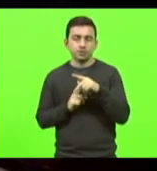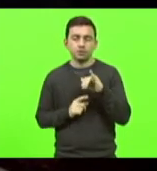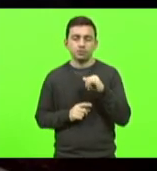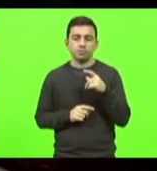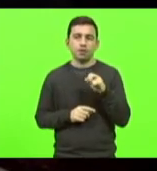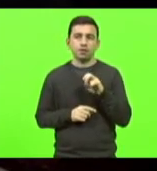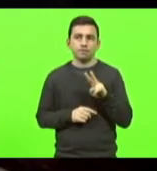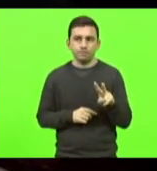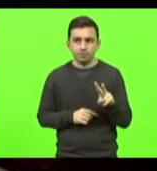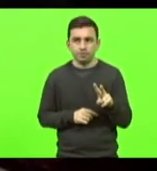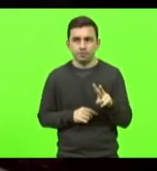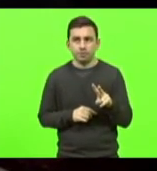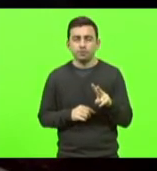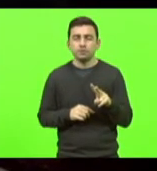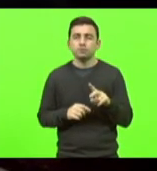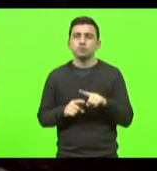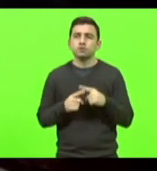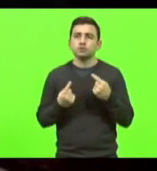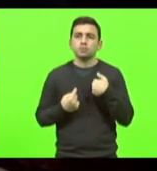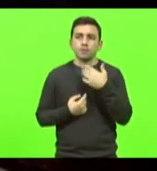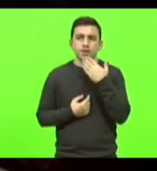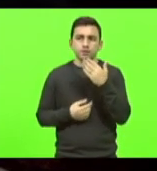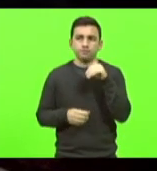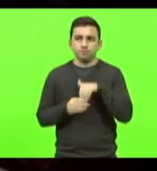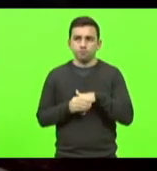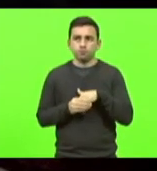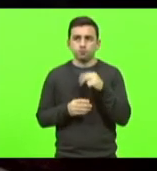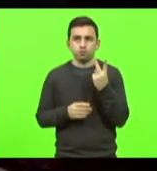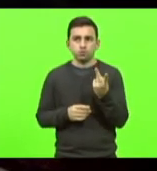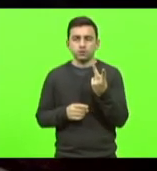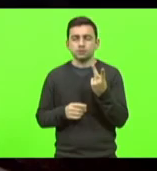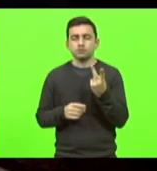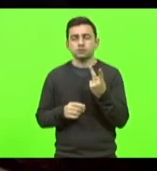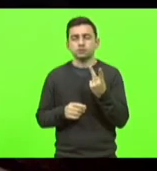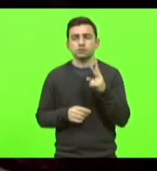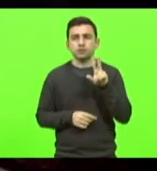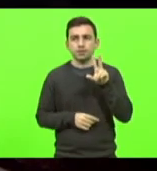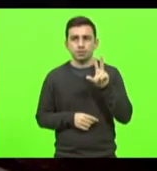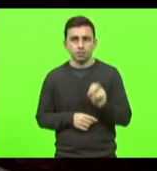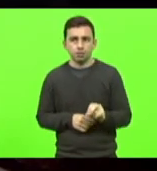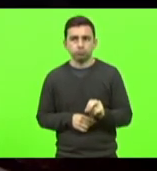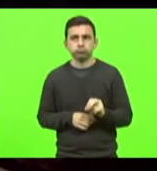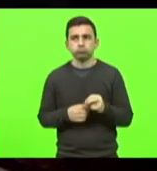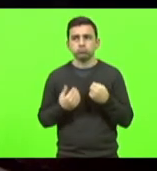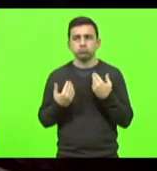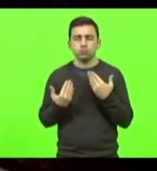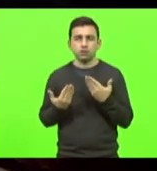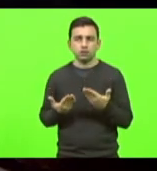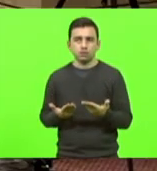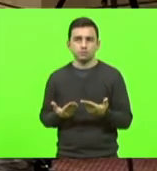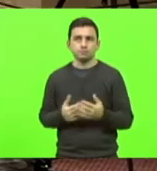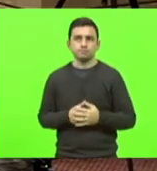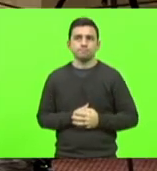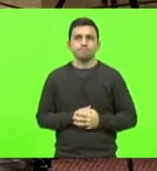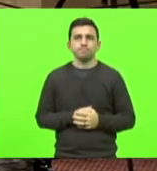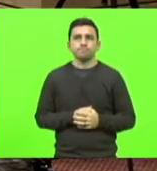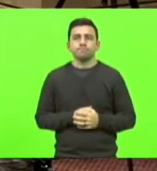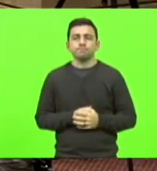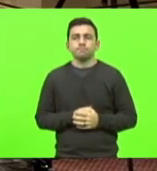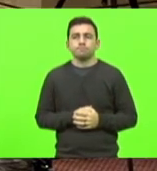portanto peço voto dois não ao requerimento do deputado Maurício é